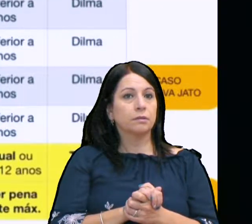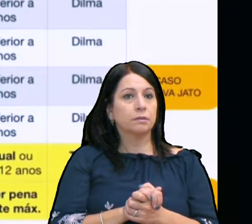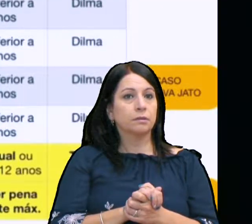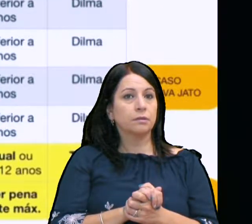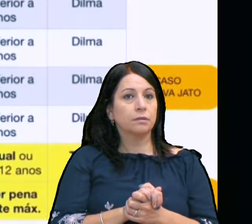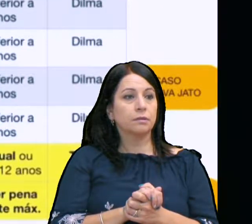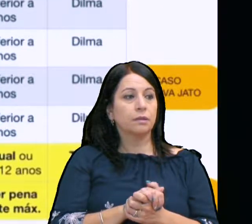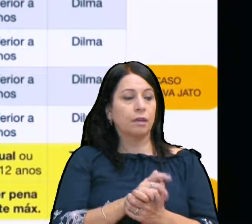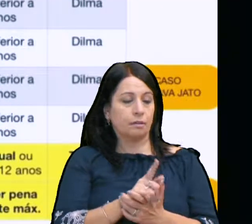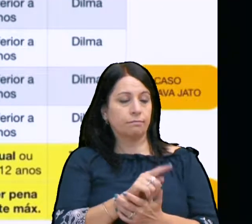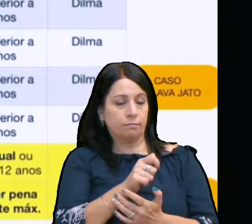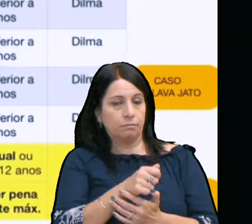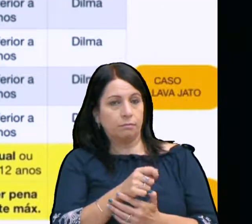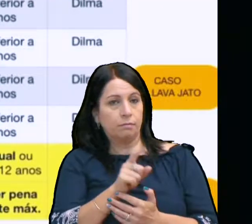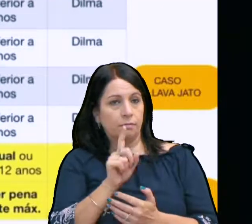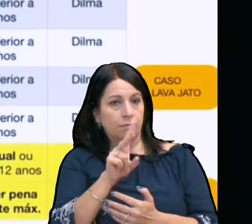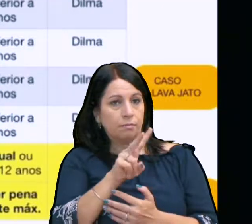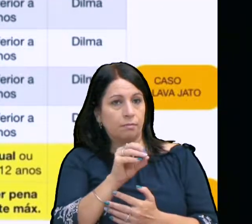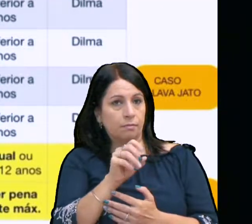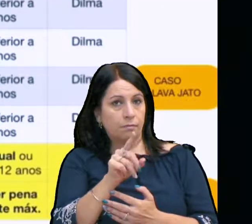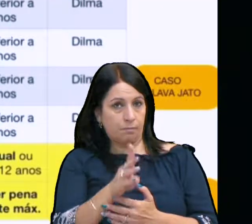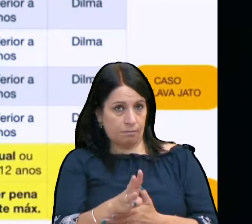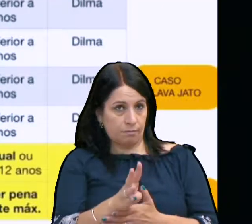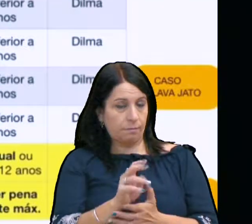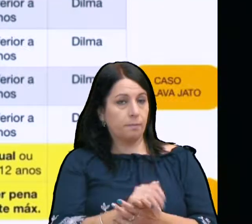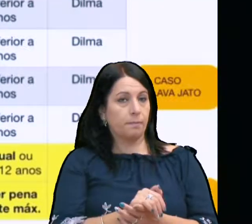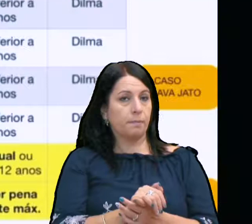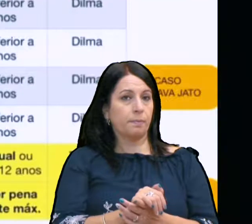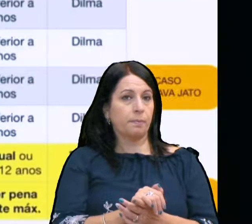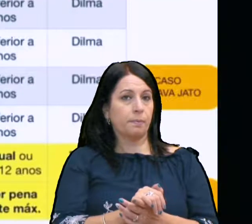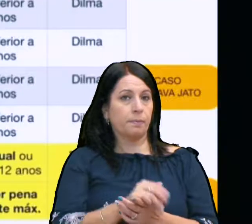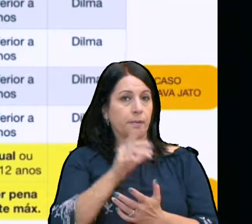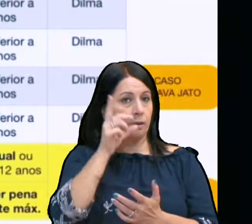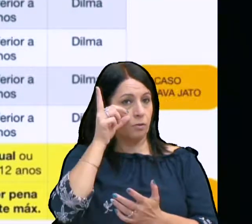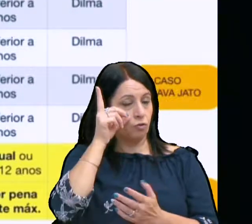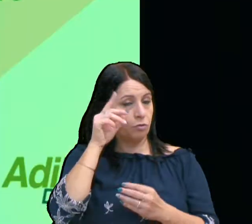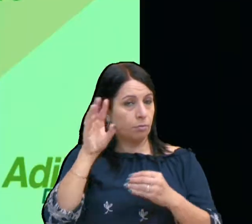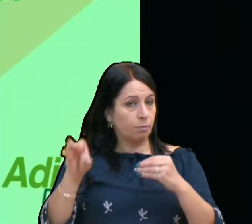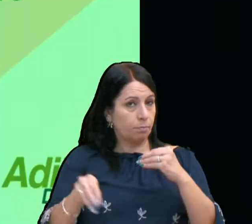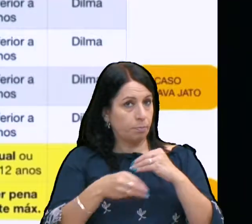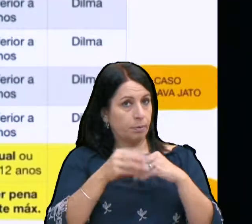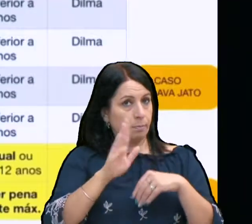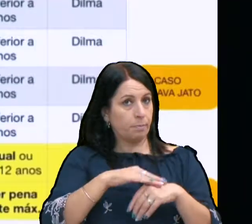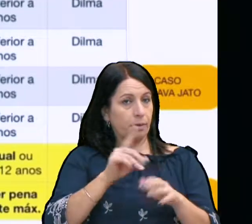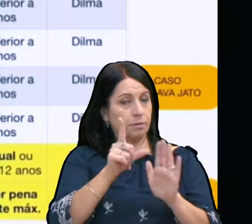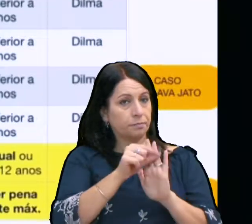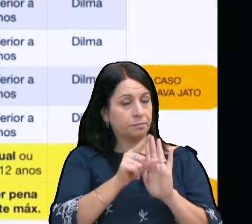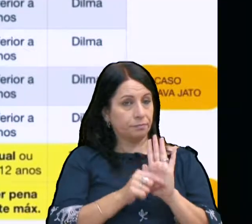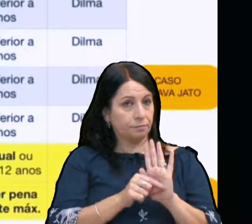Ah, tá. 2014, a Dilma acrescenta mais um artigo.